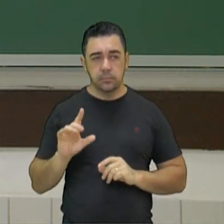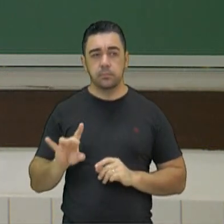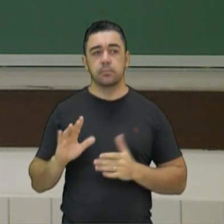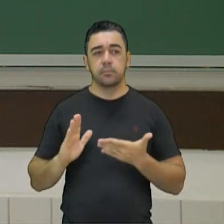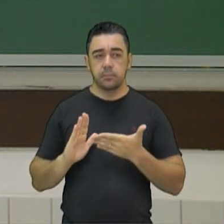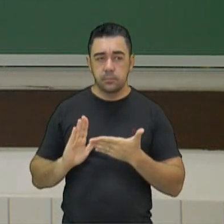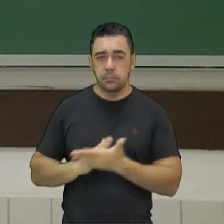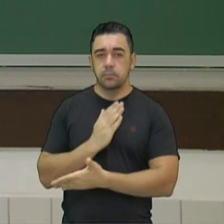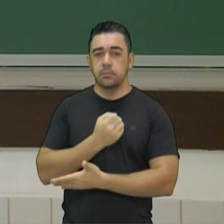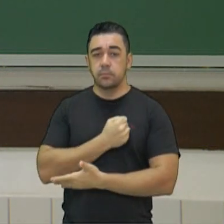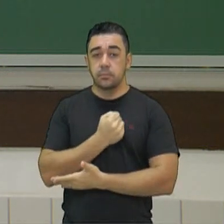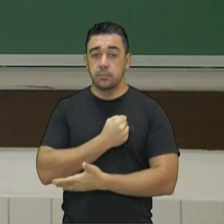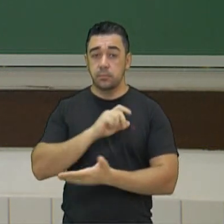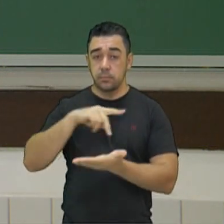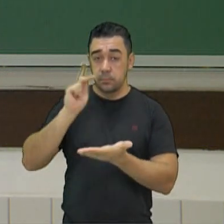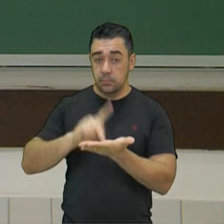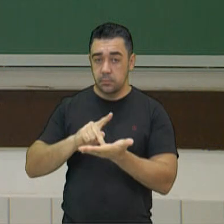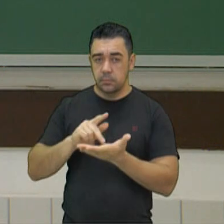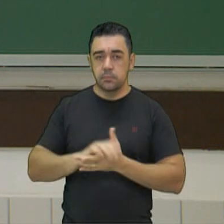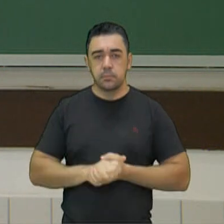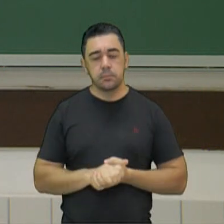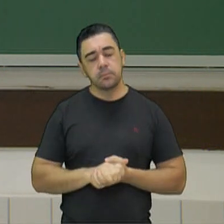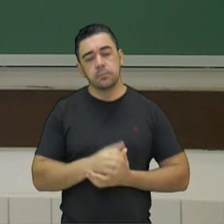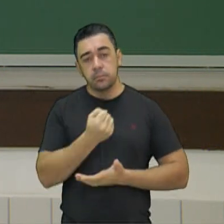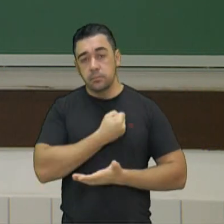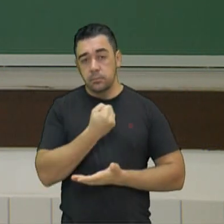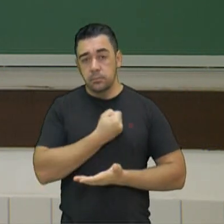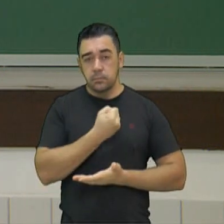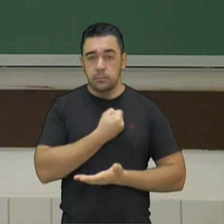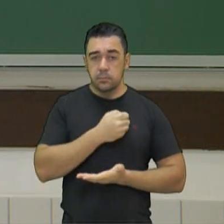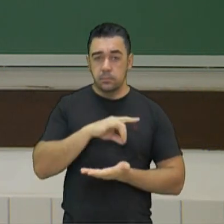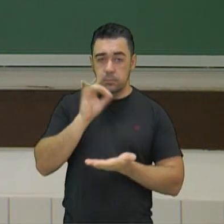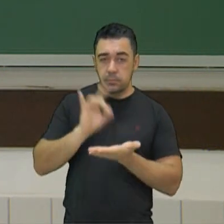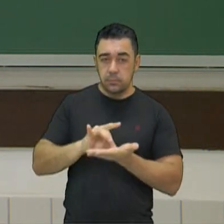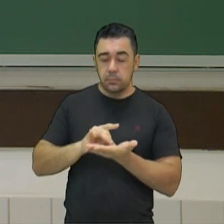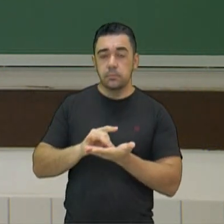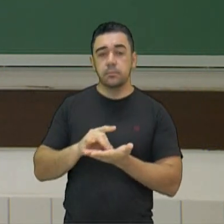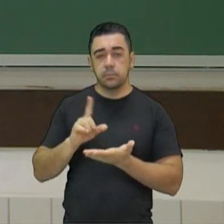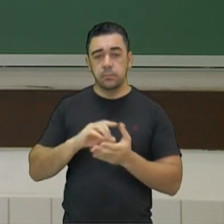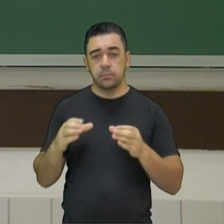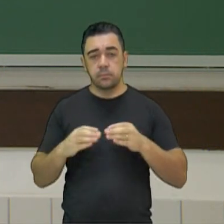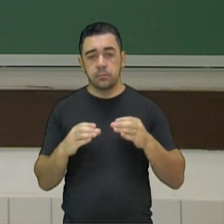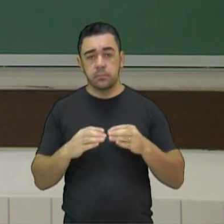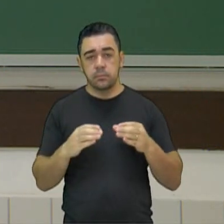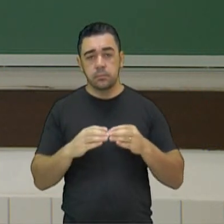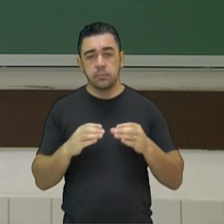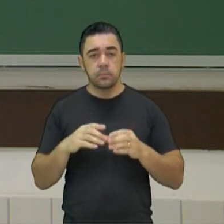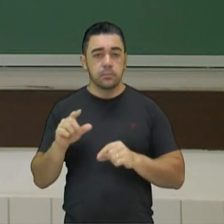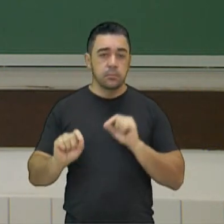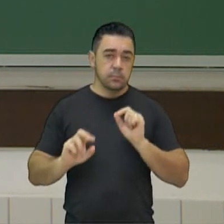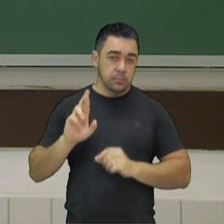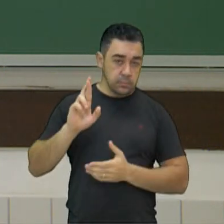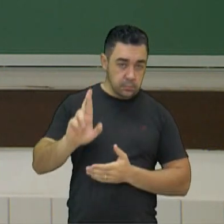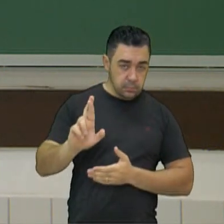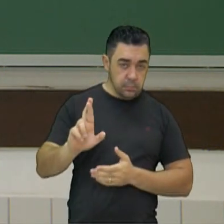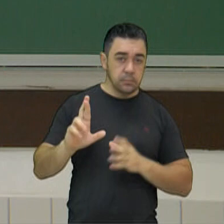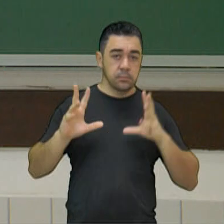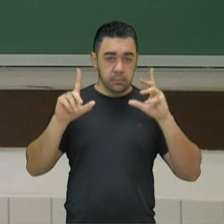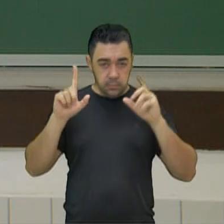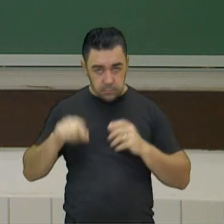número real. Todos os números reais são complexos. Porém, nem todos os complexos